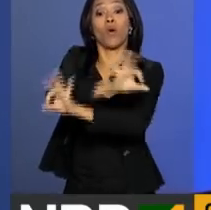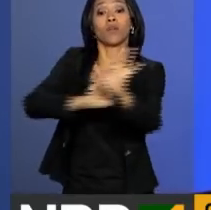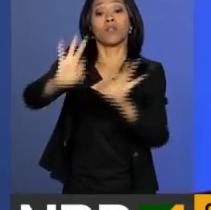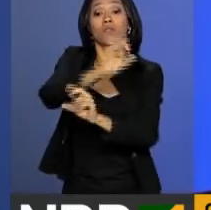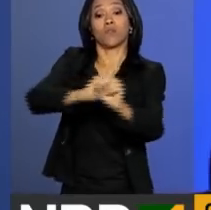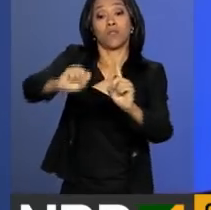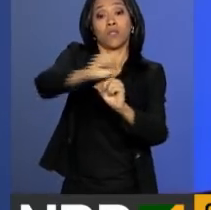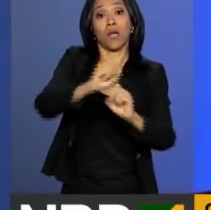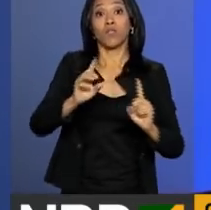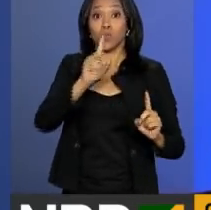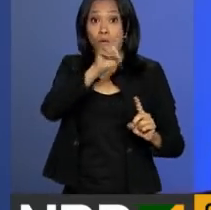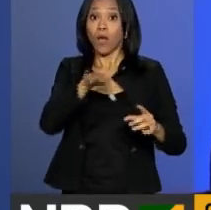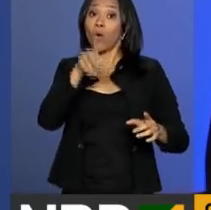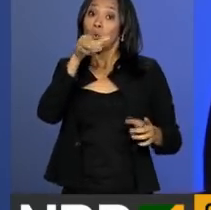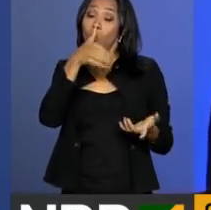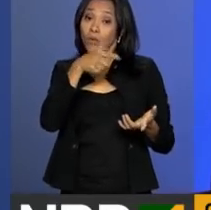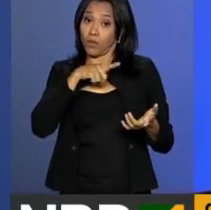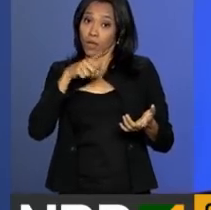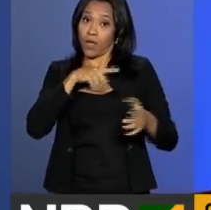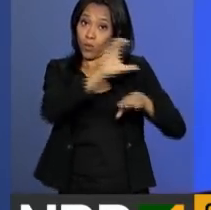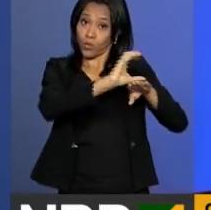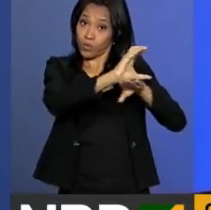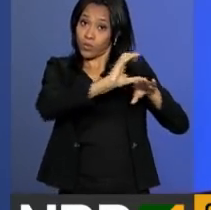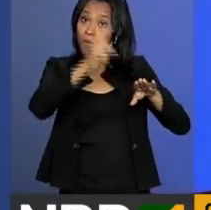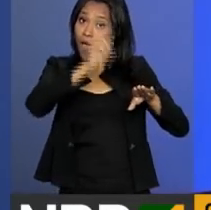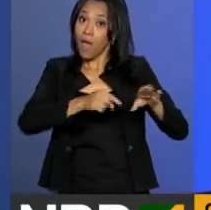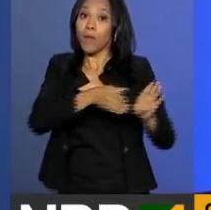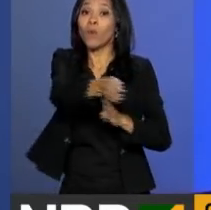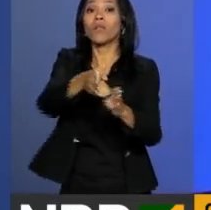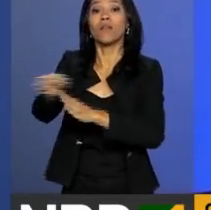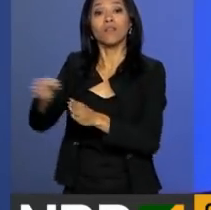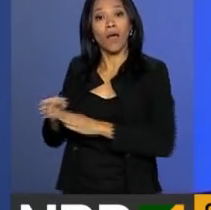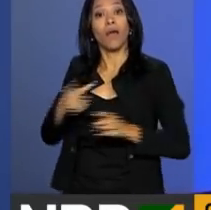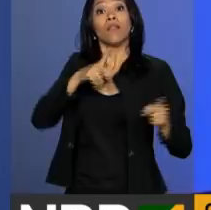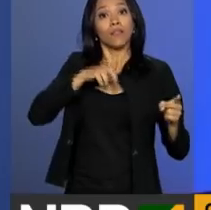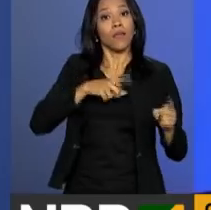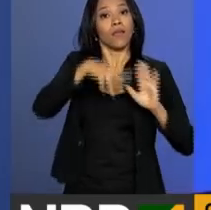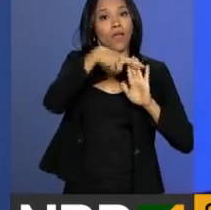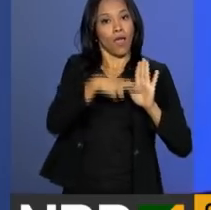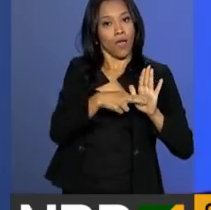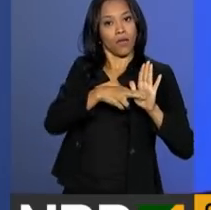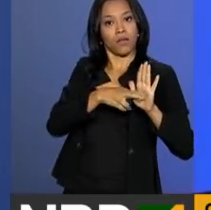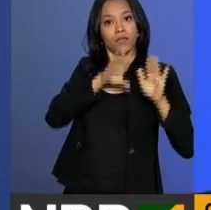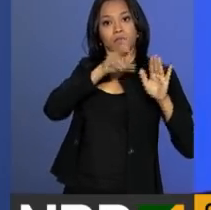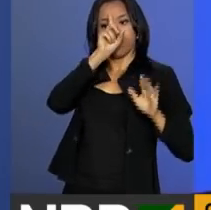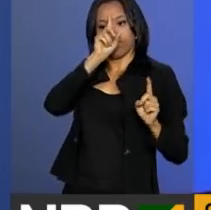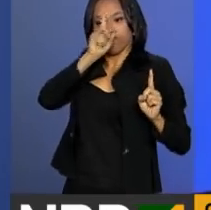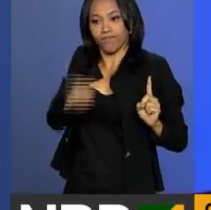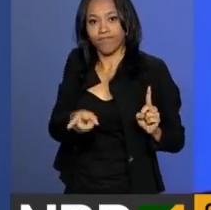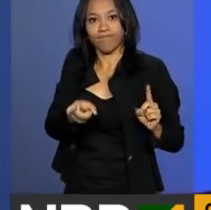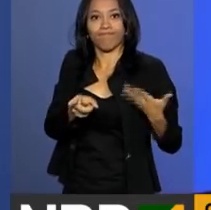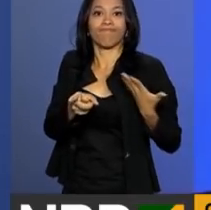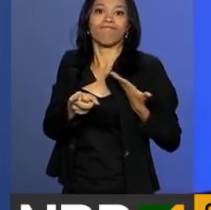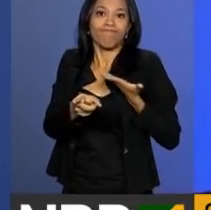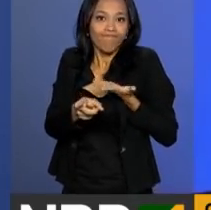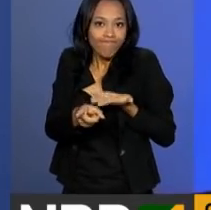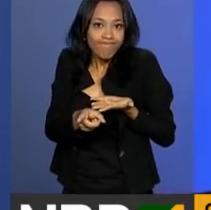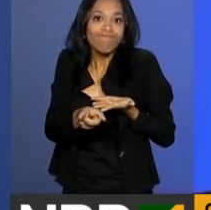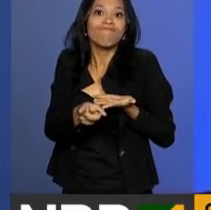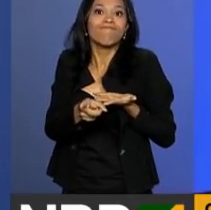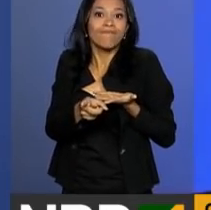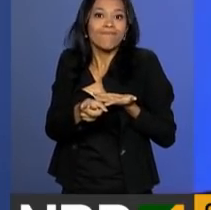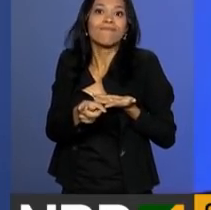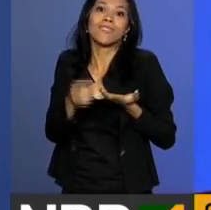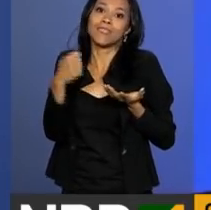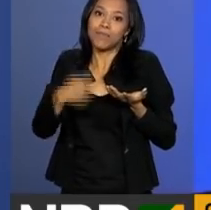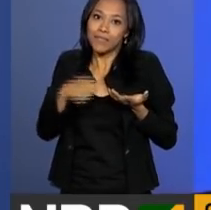para organizar a sociedade você tem regras em positivas e sobre serem positivas são regras ativas